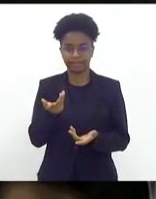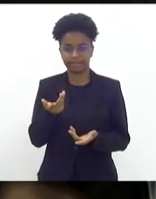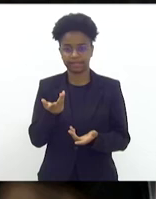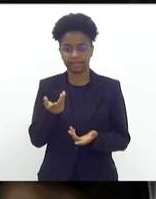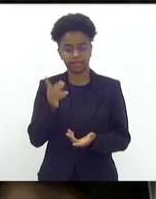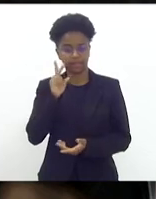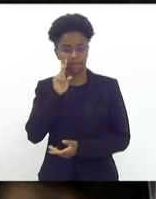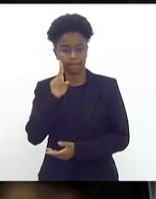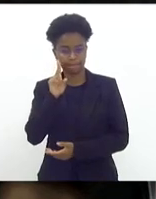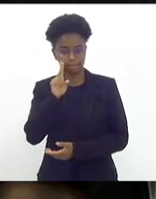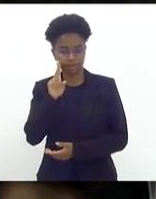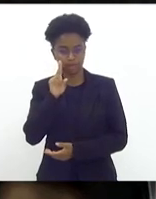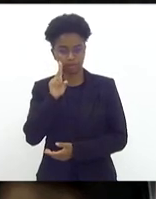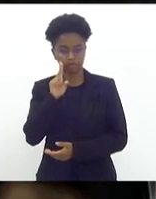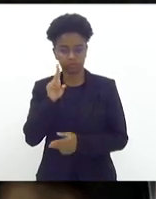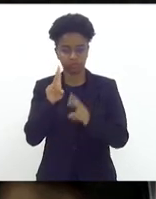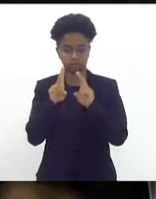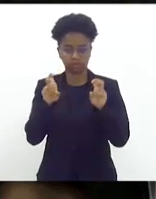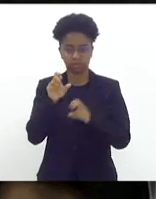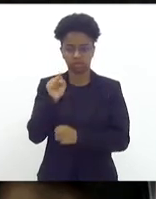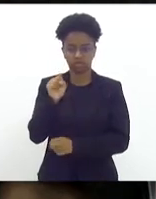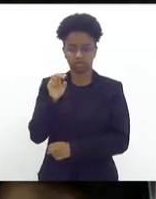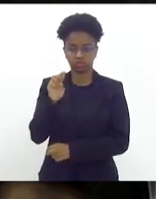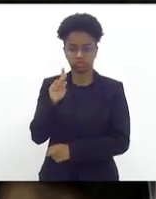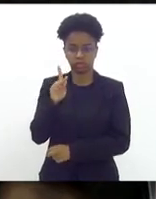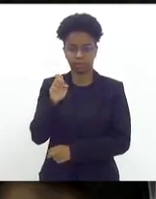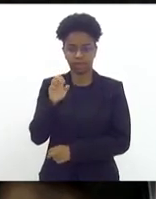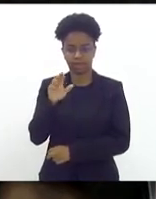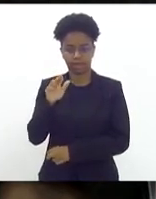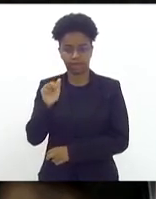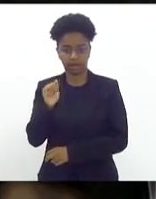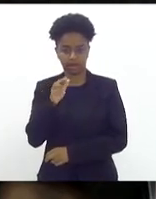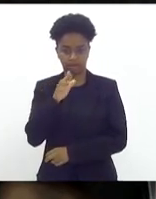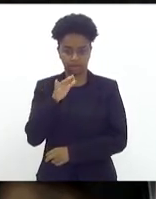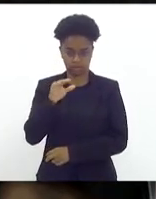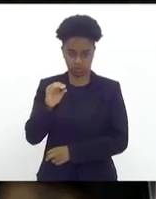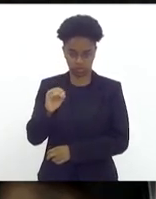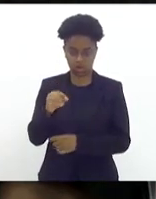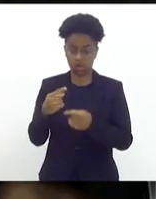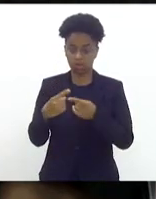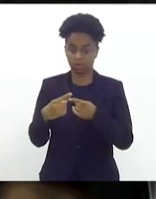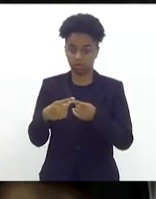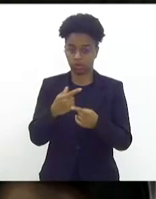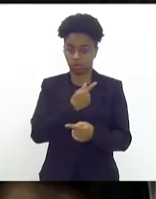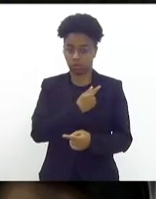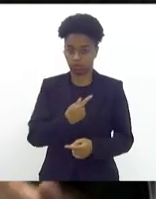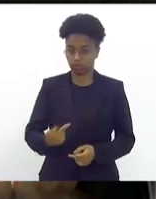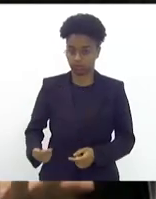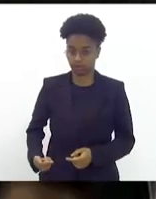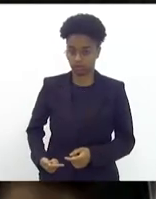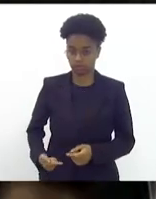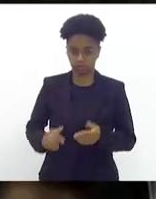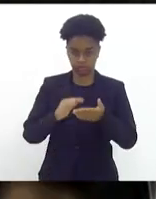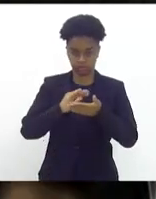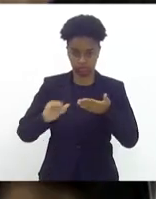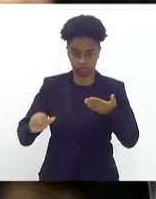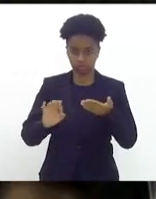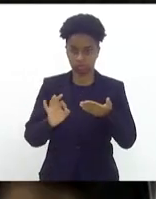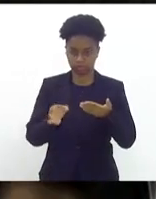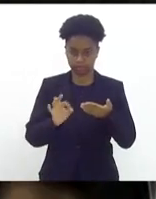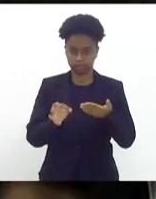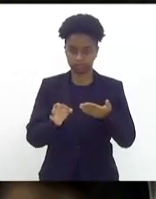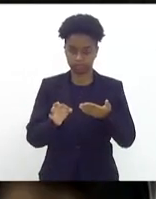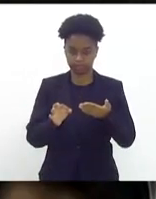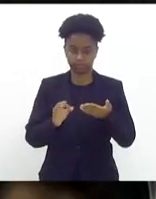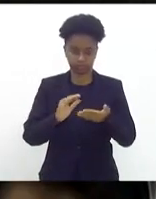me lembrando do Supera Rio, que o governador recentemente extinguiu, né? A gente